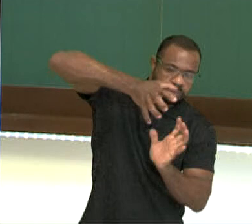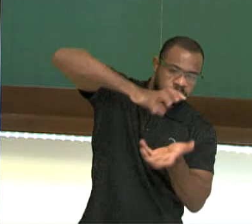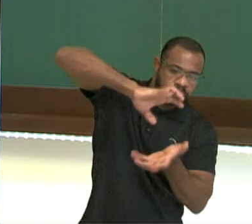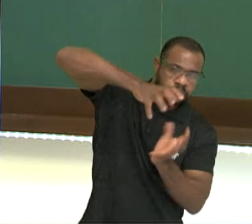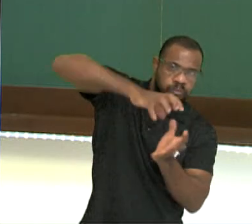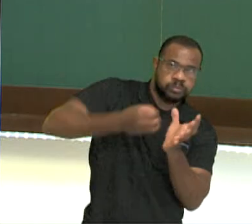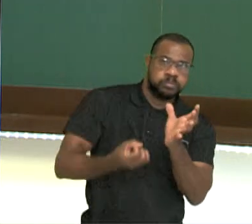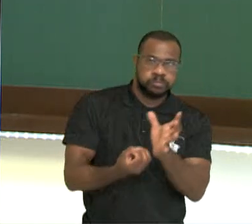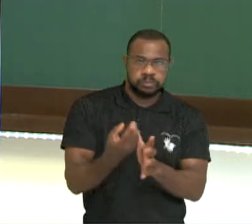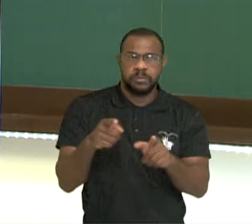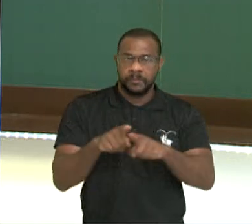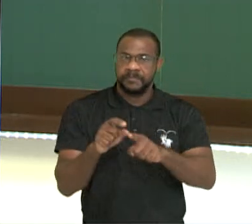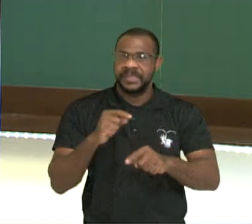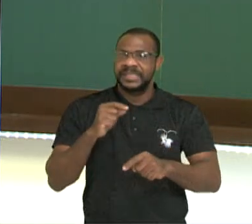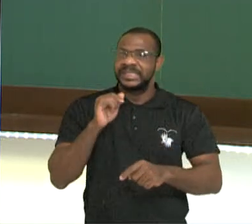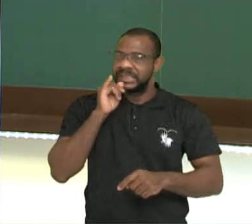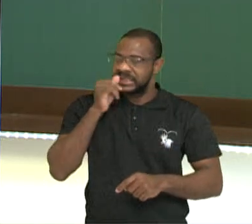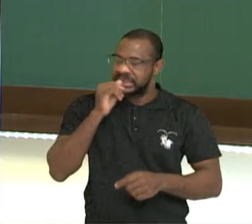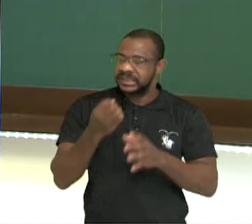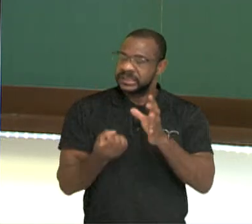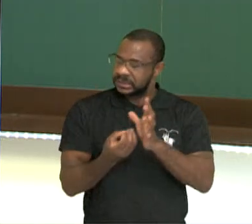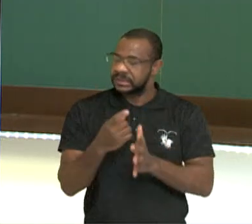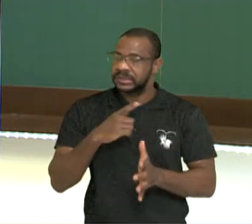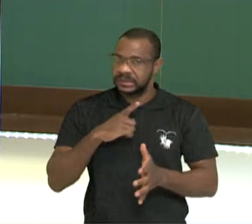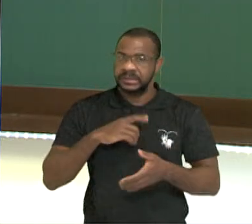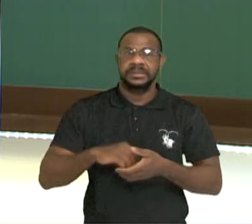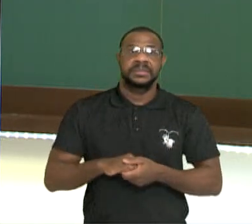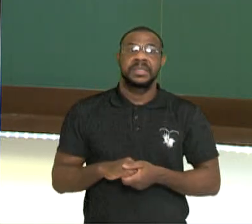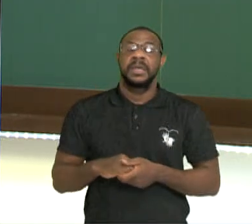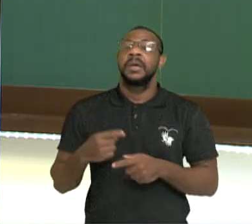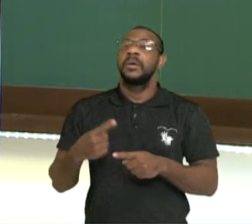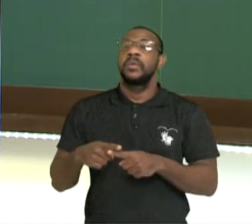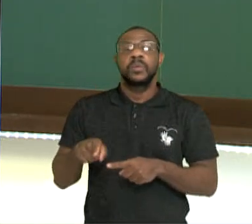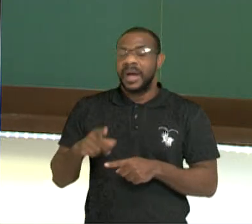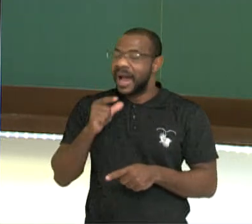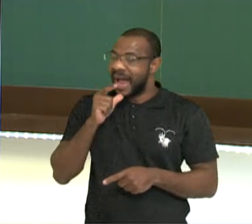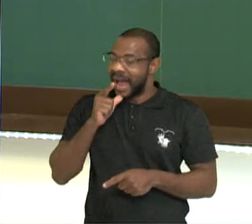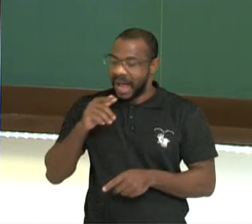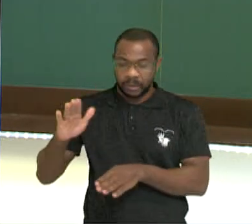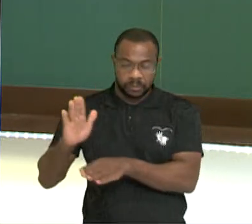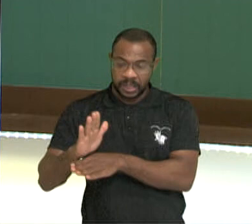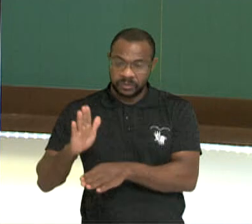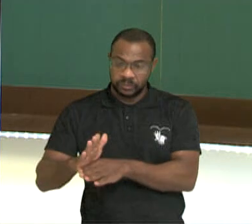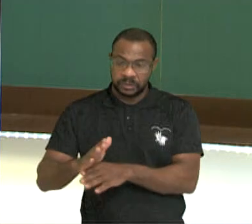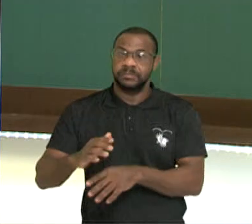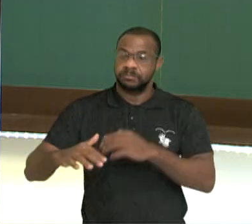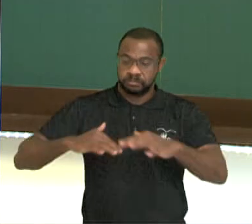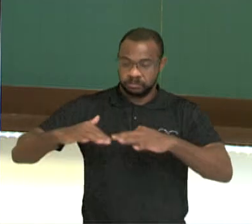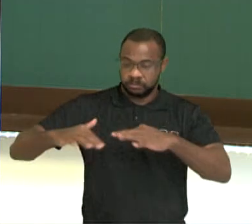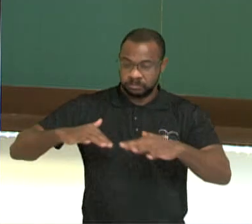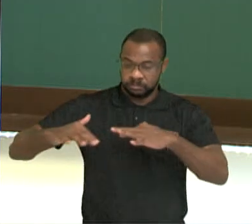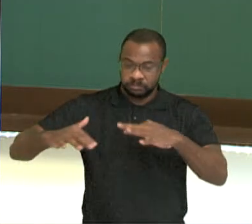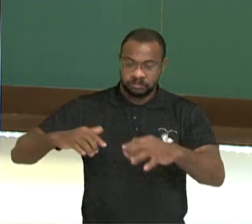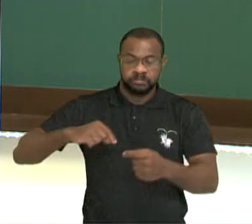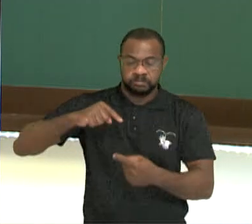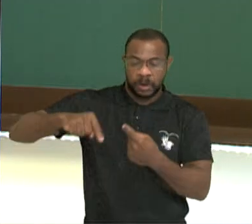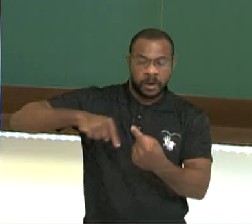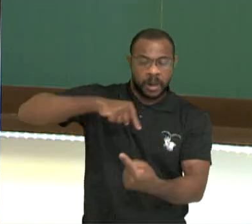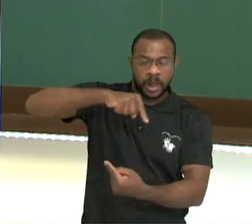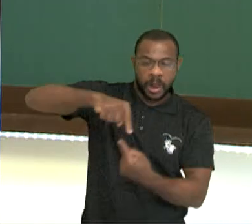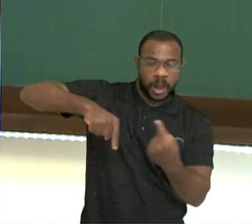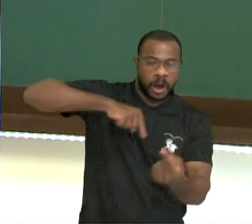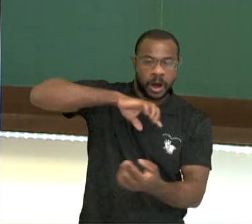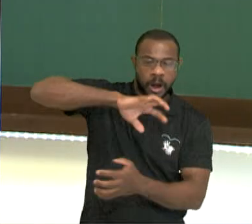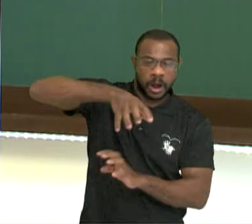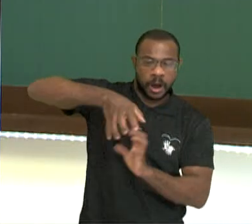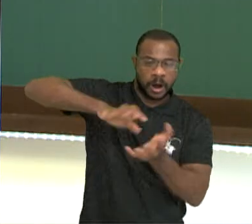mecânica, que é resultante da ação da água sobre a turbina e o movimento de rotação, que fará com que a turbina